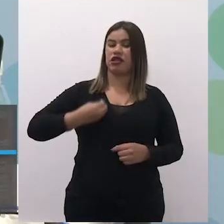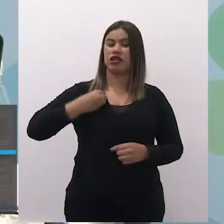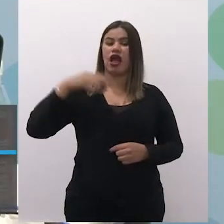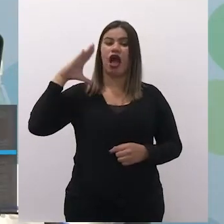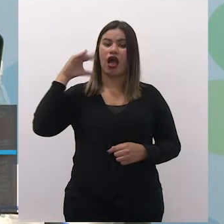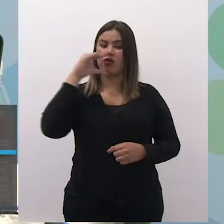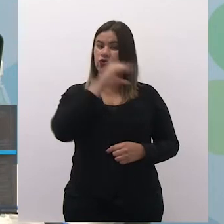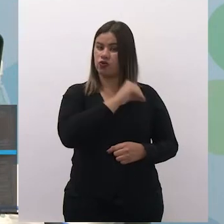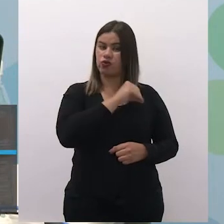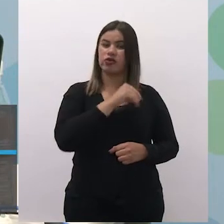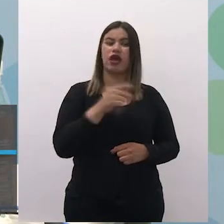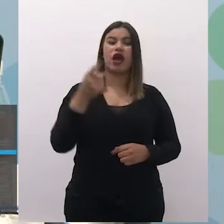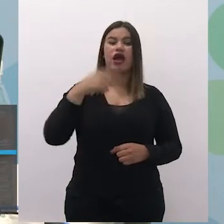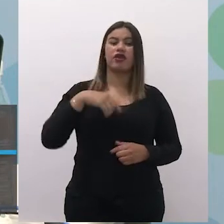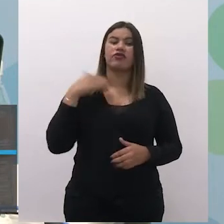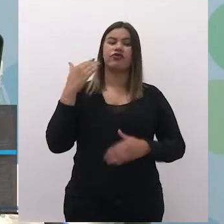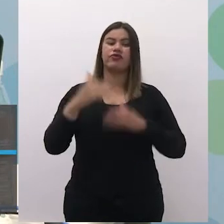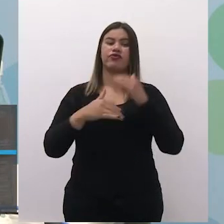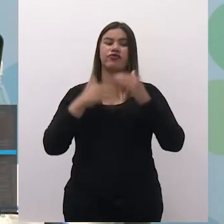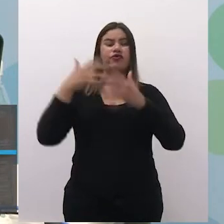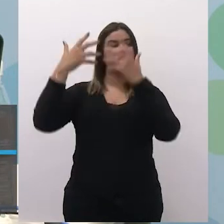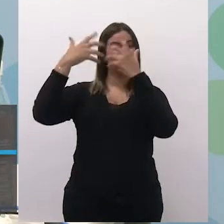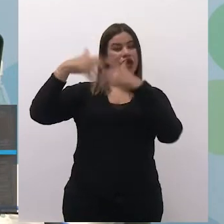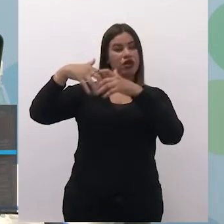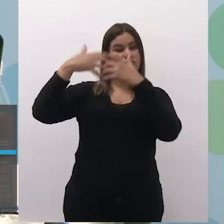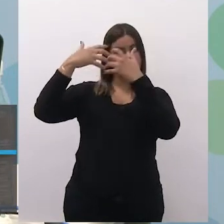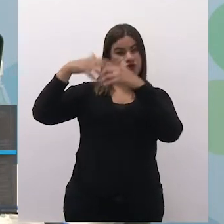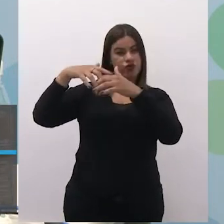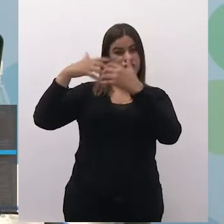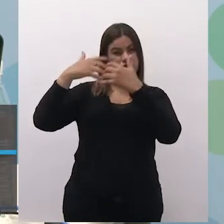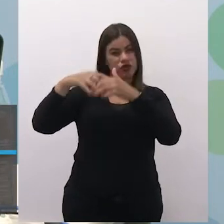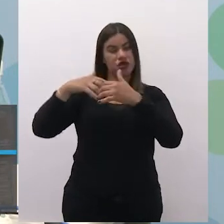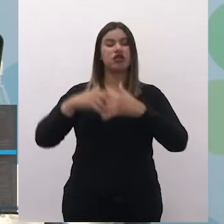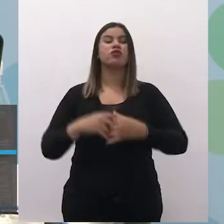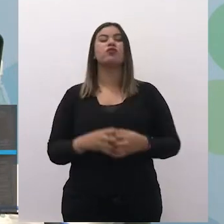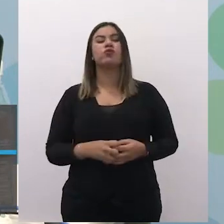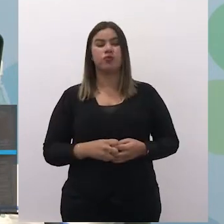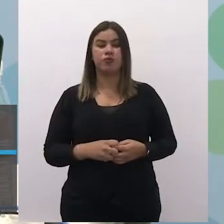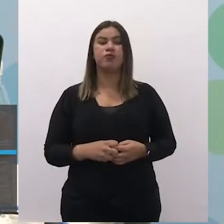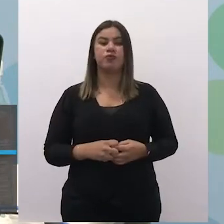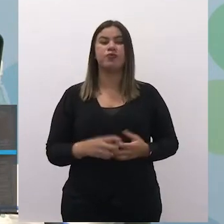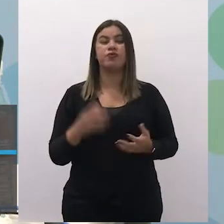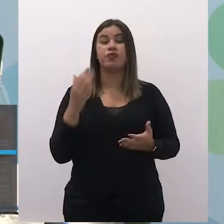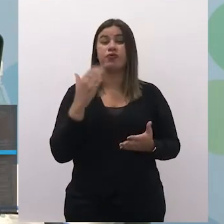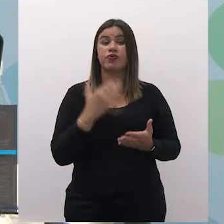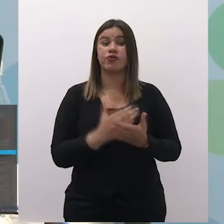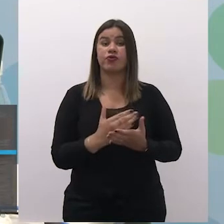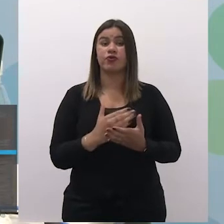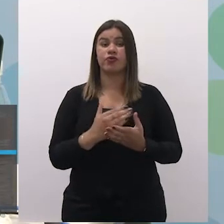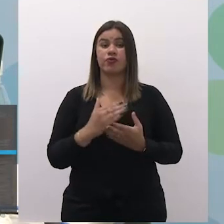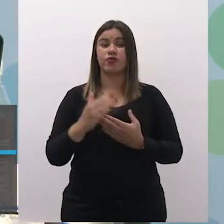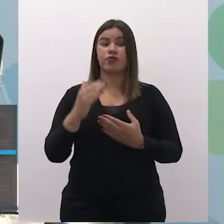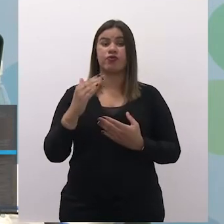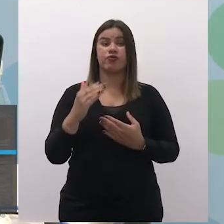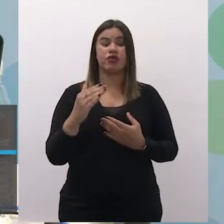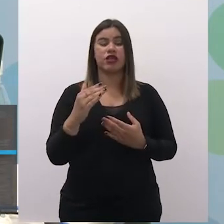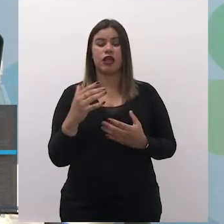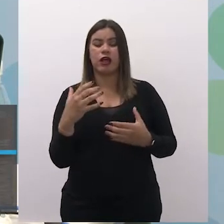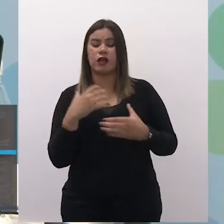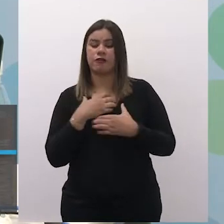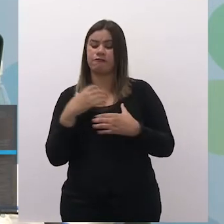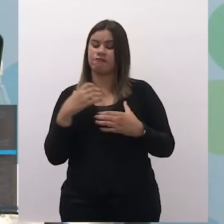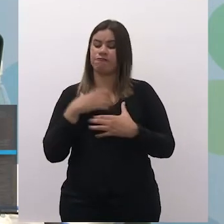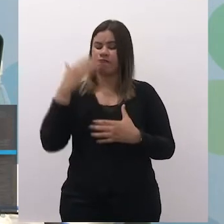gente tem que começar a desenvolver o raciocínio lógico e começar a se colocar com o que faz sentido e o que não